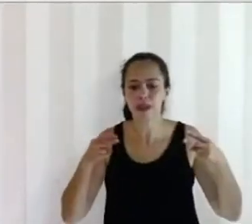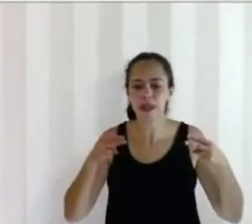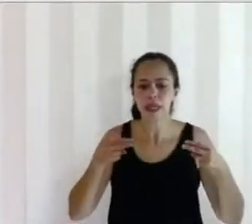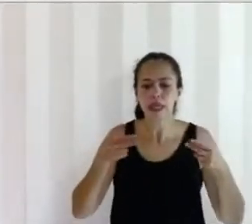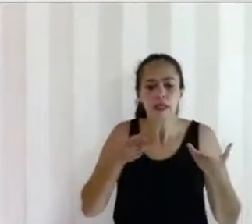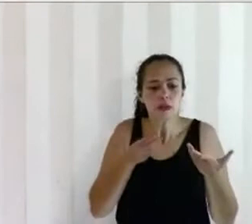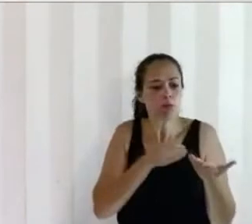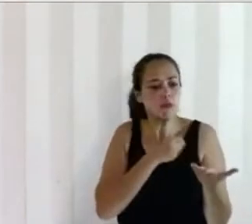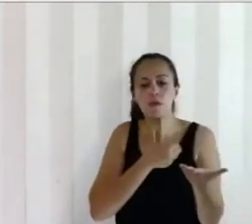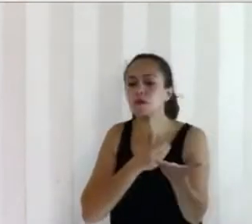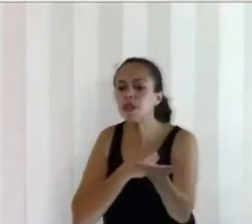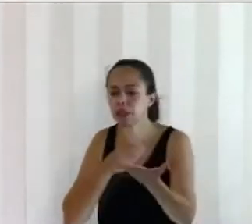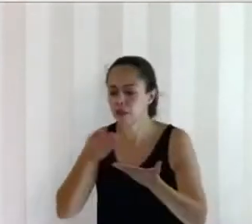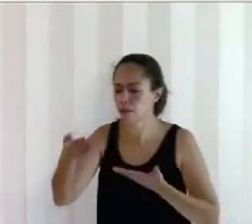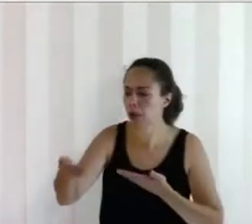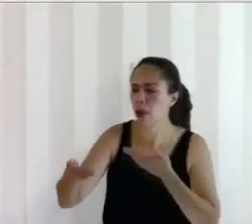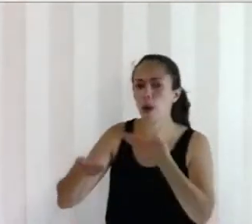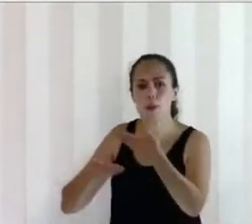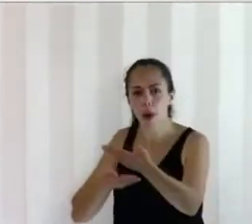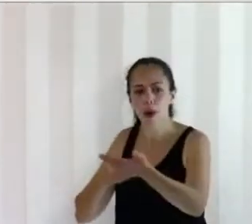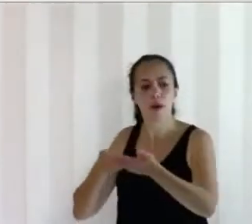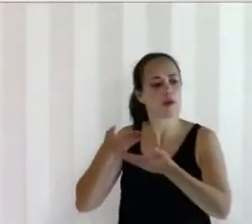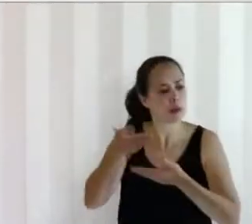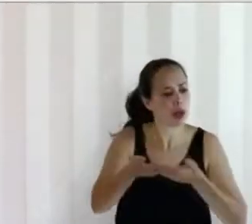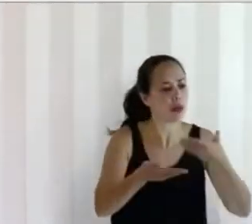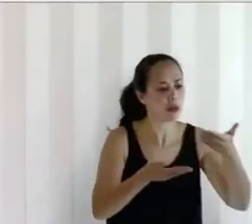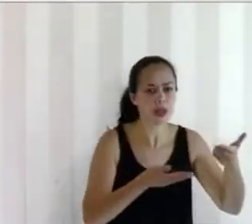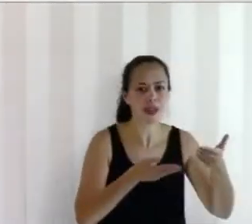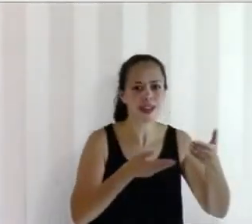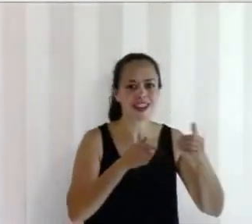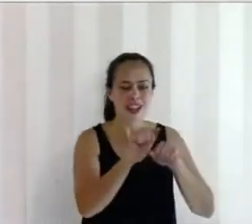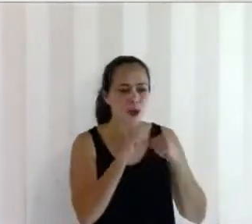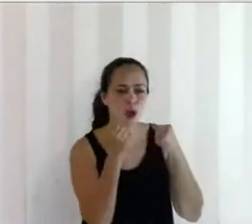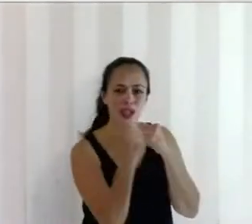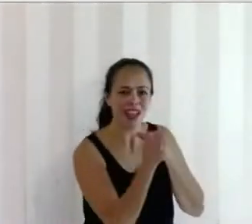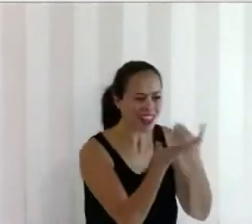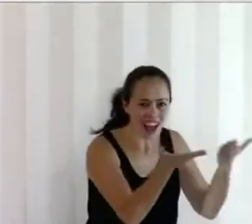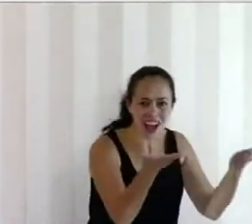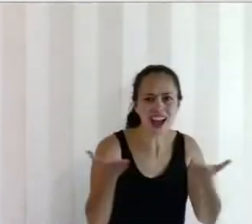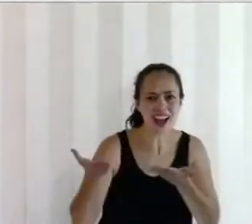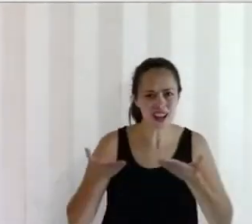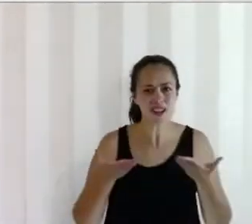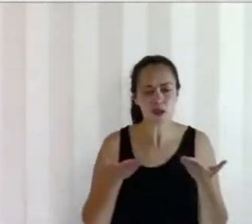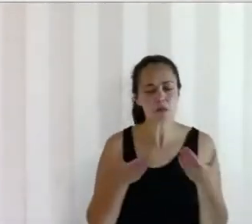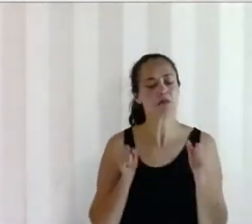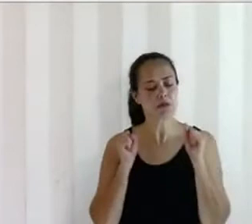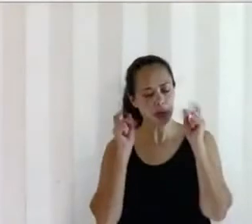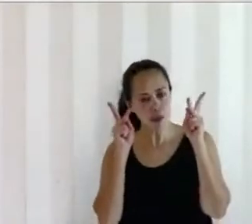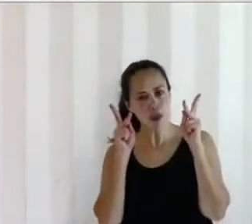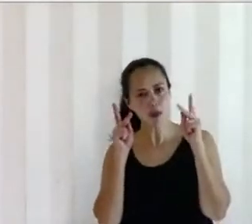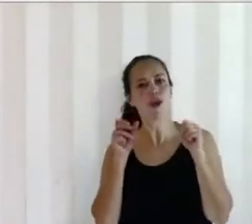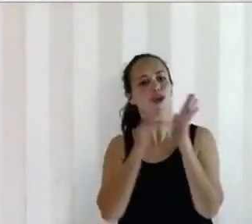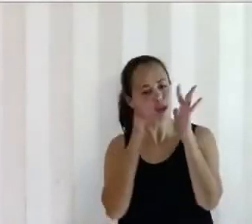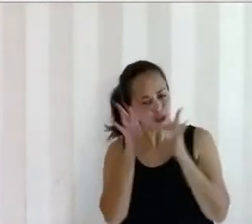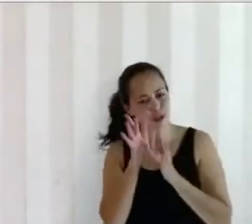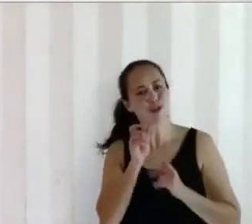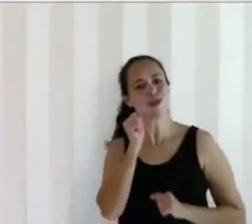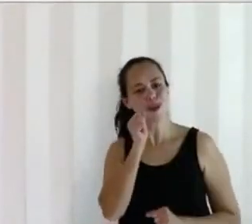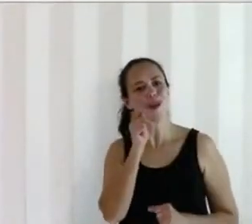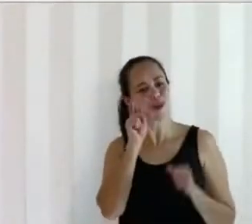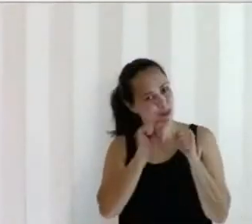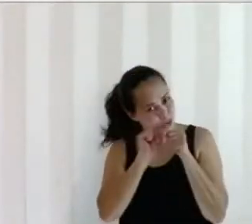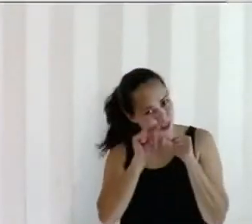Senhor. Mas, em amor por nós. Mas a lei moral, os 10